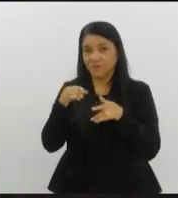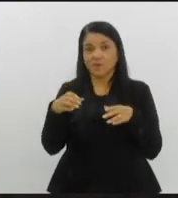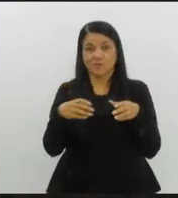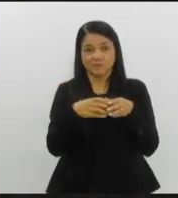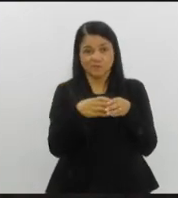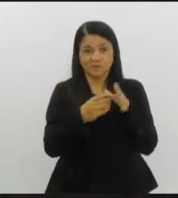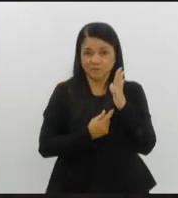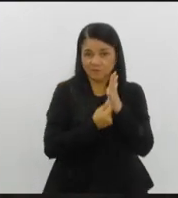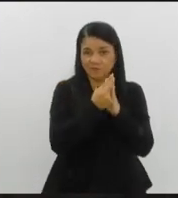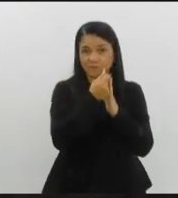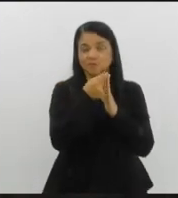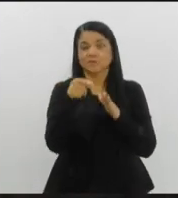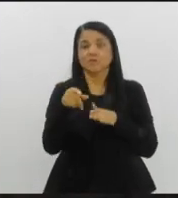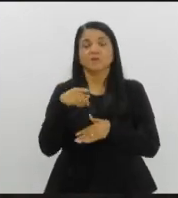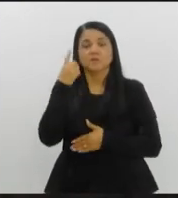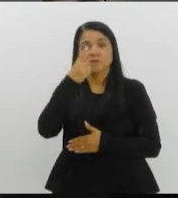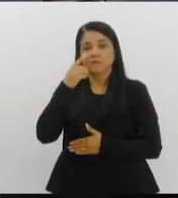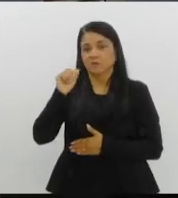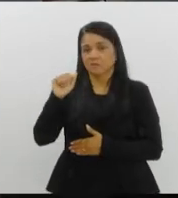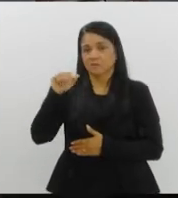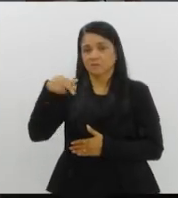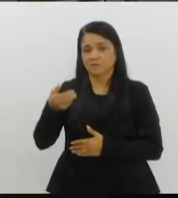Comissão de Orçamento, deputado André Correia.